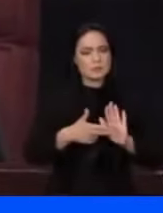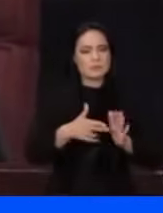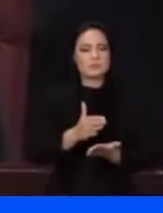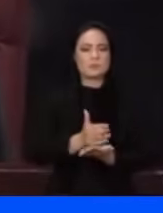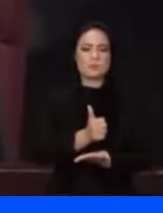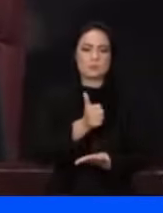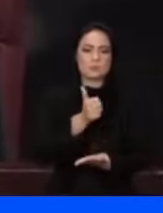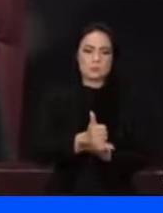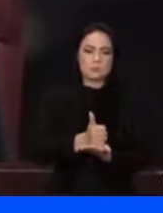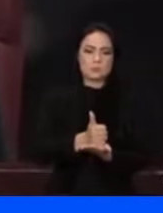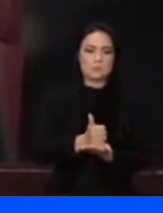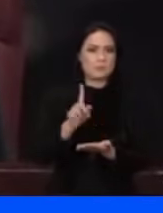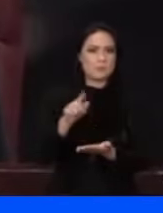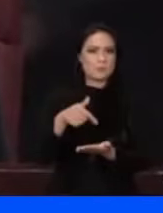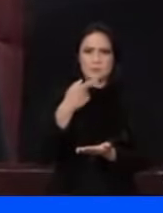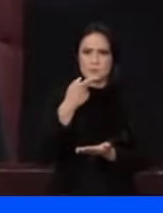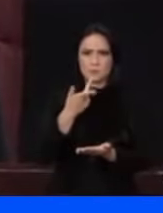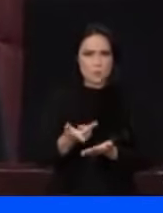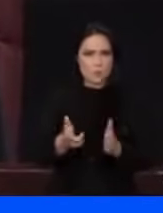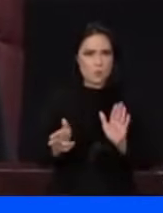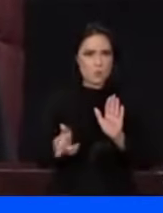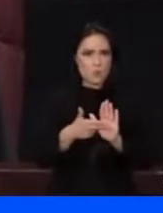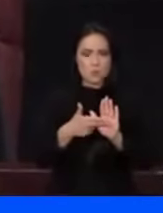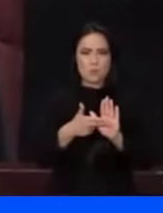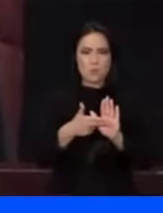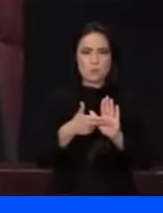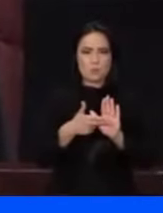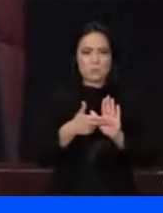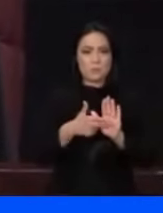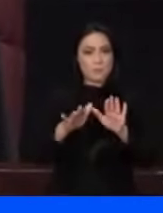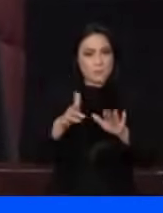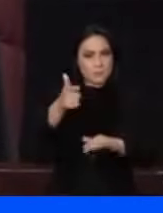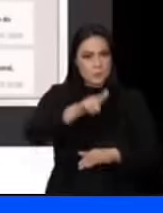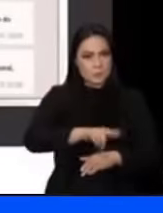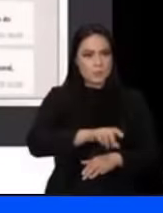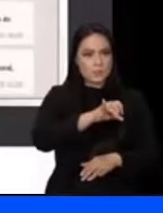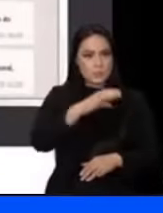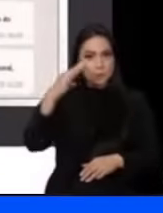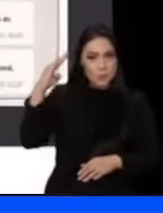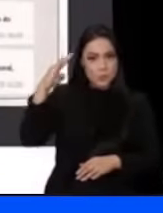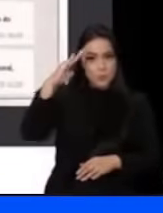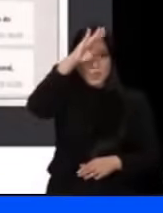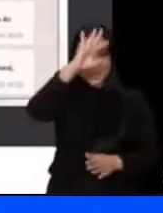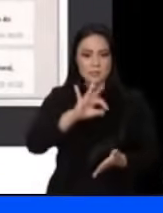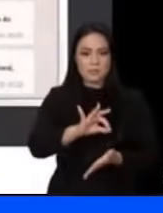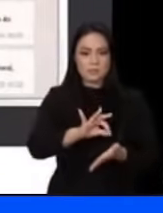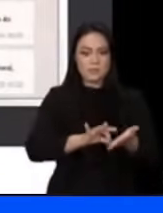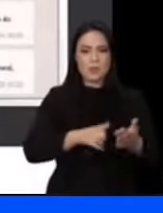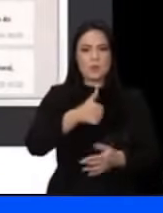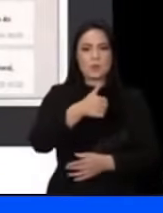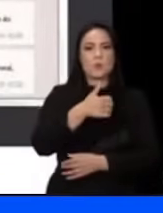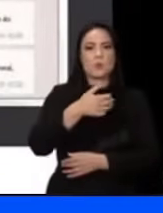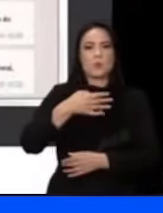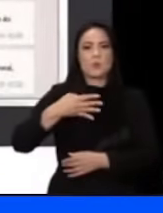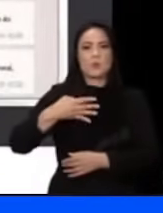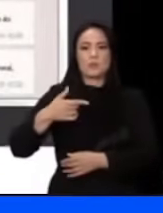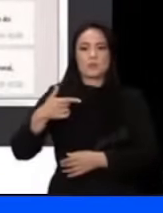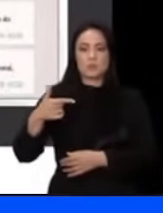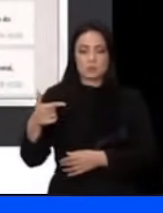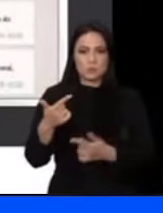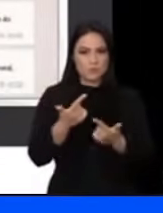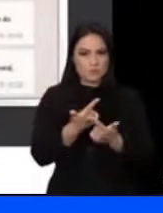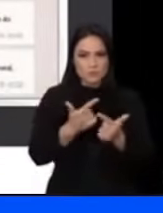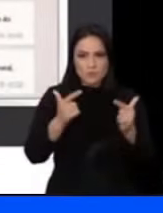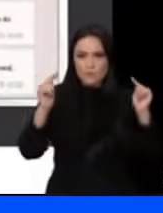golpista. Porque é uma confissão golpista. Repito, se o Bolsonaro assinar o 142, não